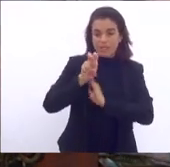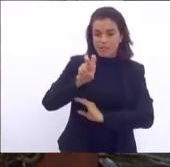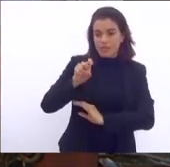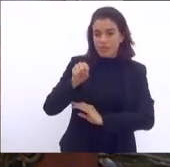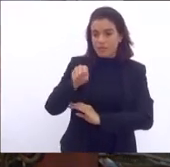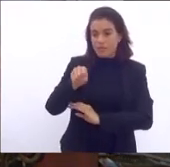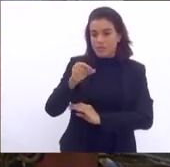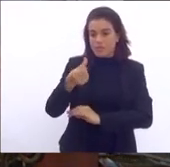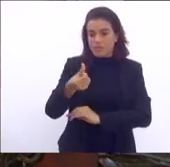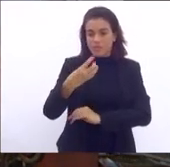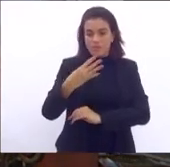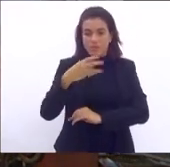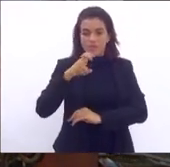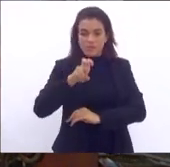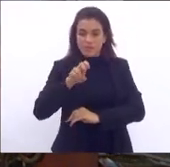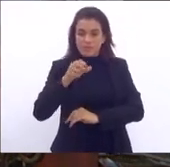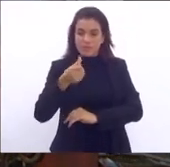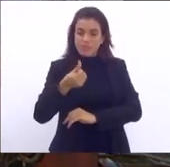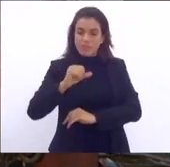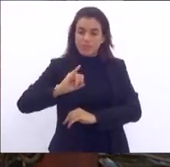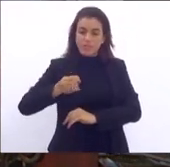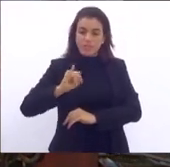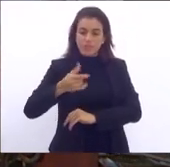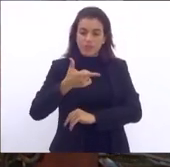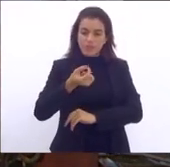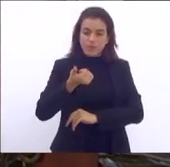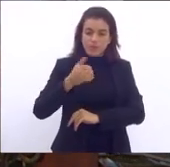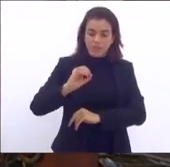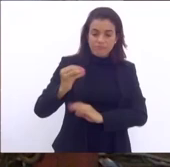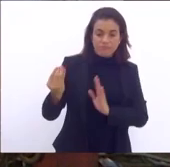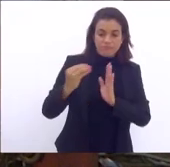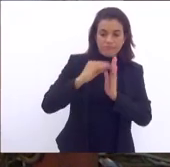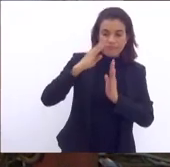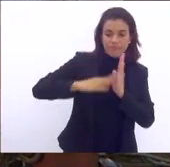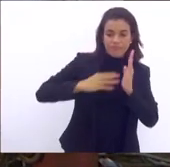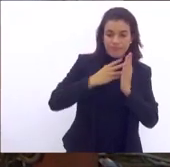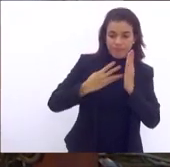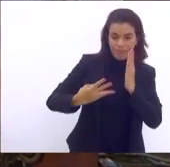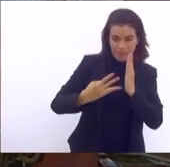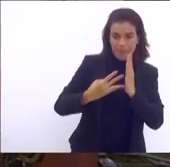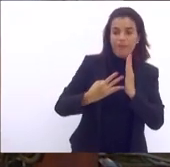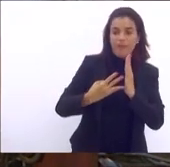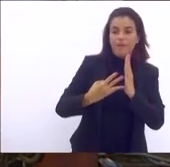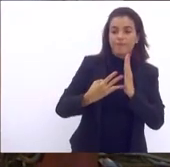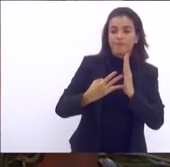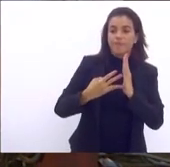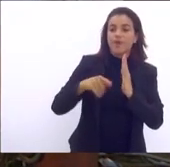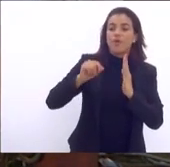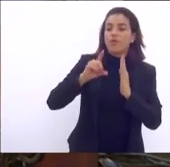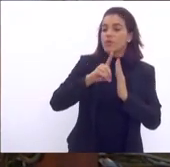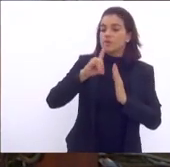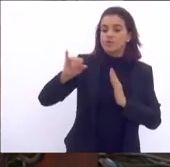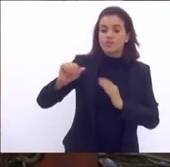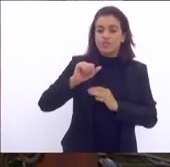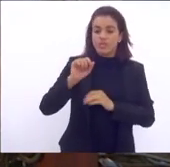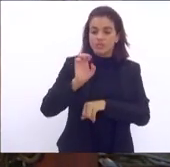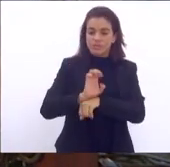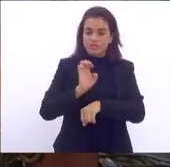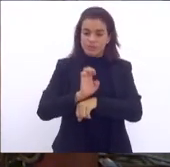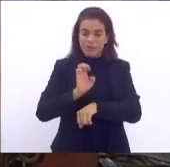2010, instituindo no calendário oficial de eventos do Estado do Rio de Janeiro o Dia Estadual do Combate ao Tráfico